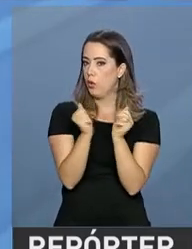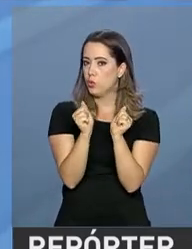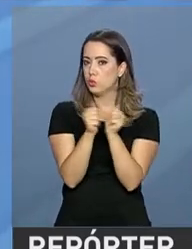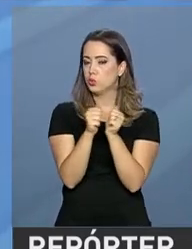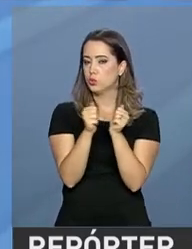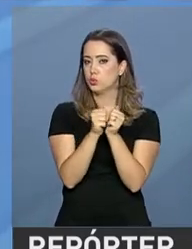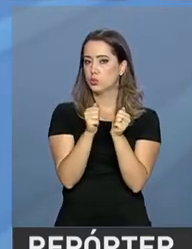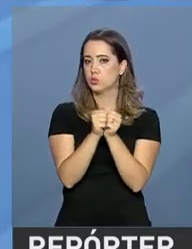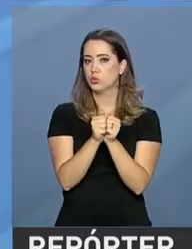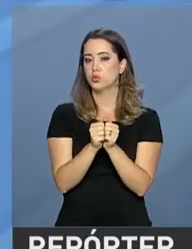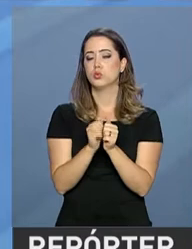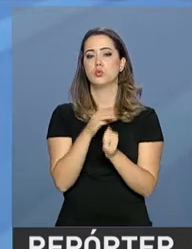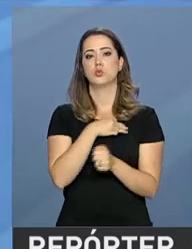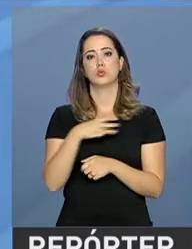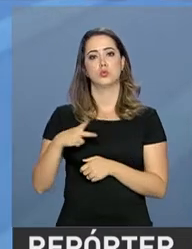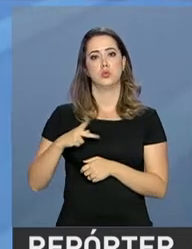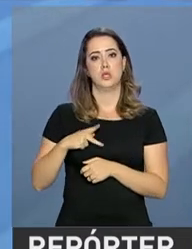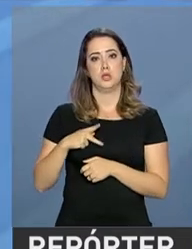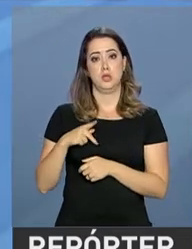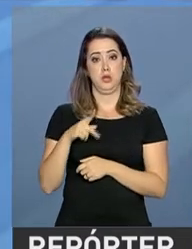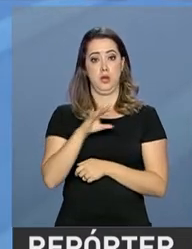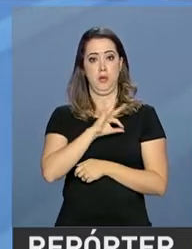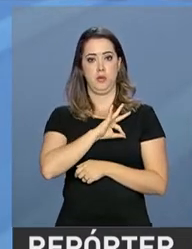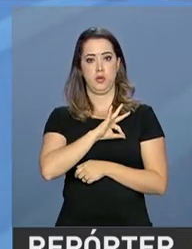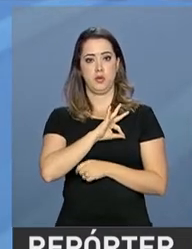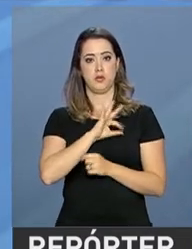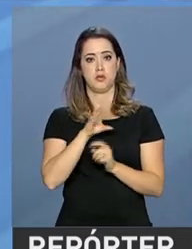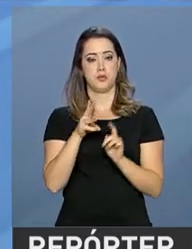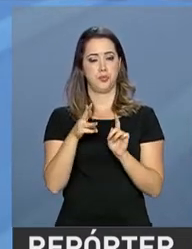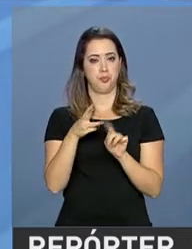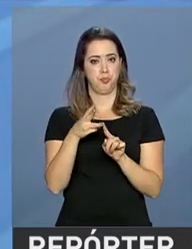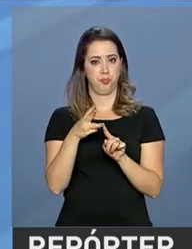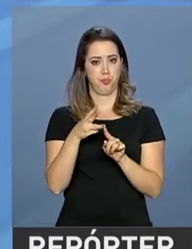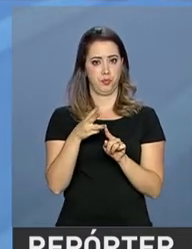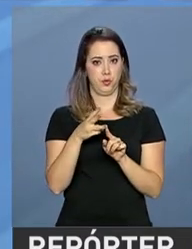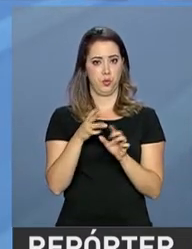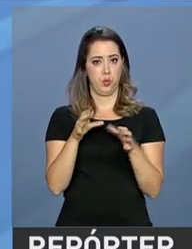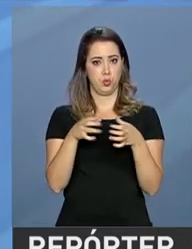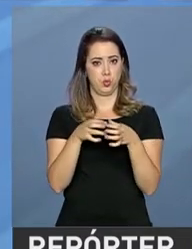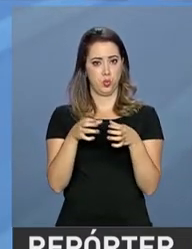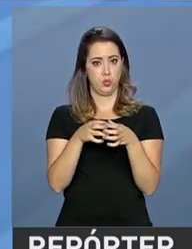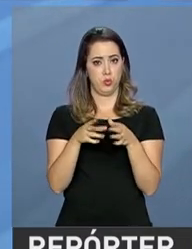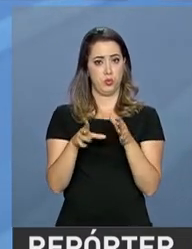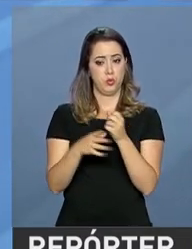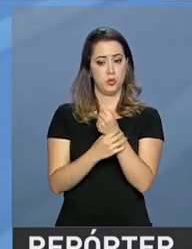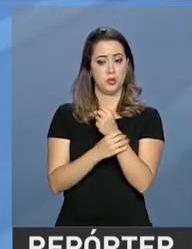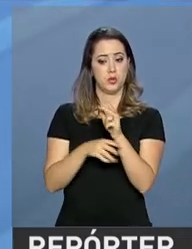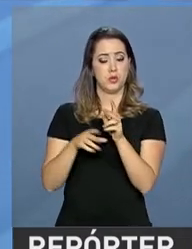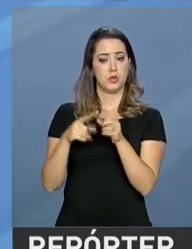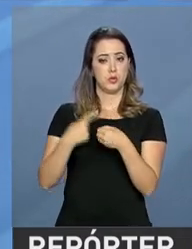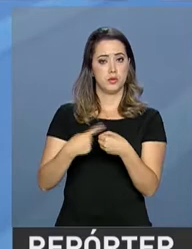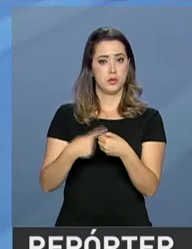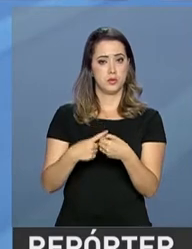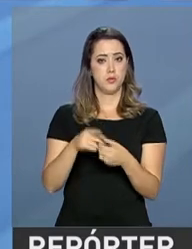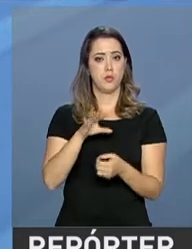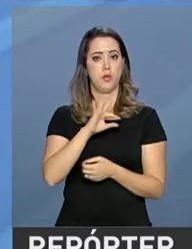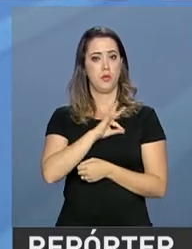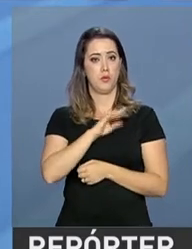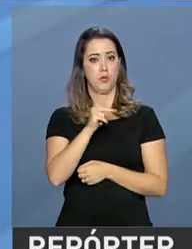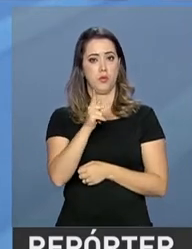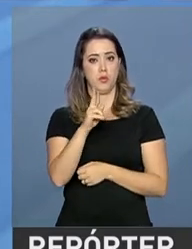nacional o ministério público às polícias a as guardas municipais polícia federal polícia rodoviária